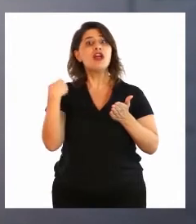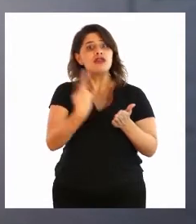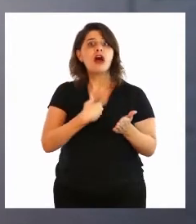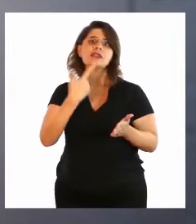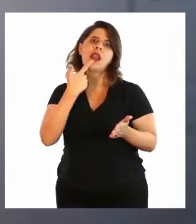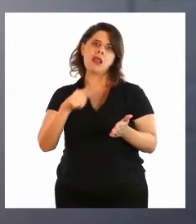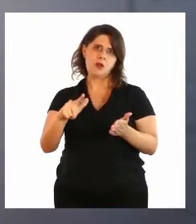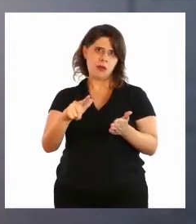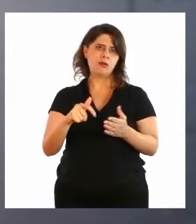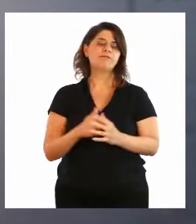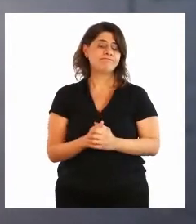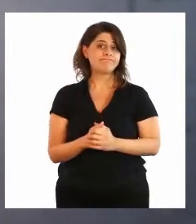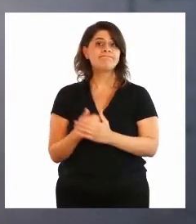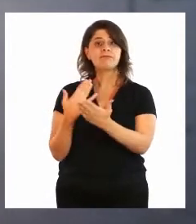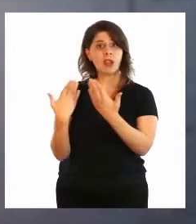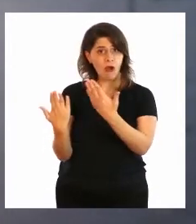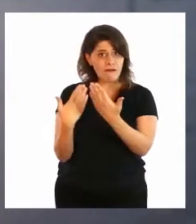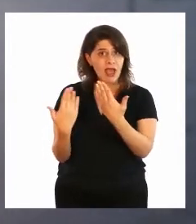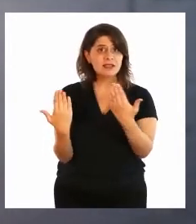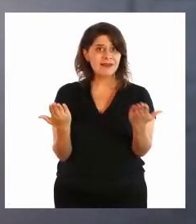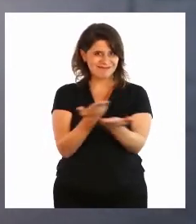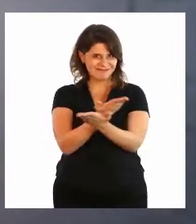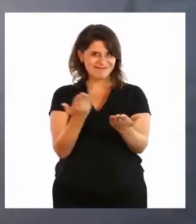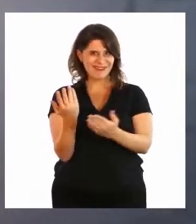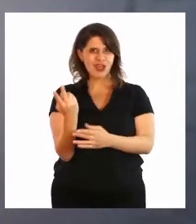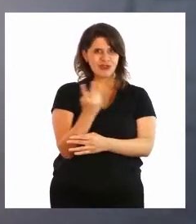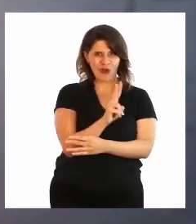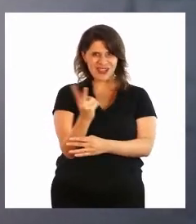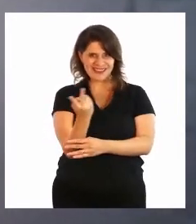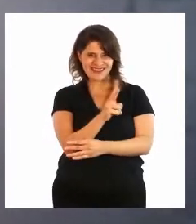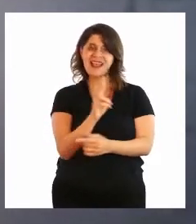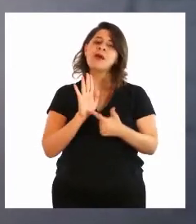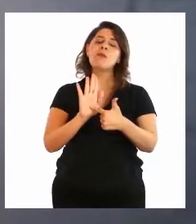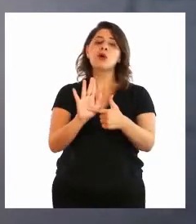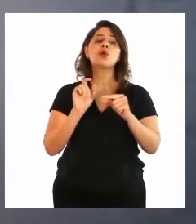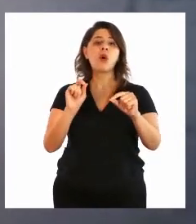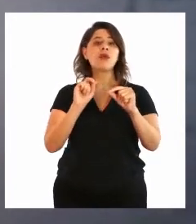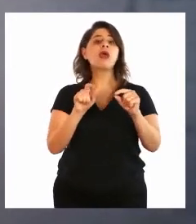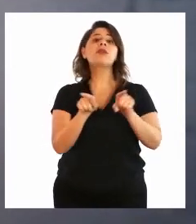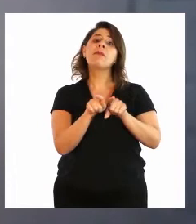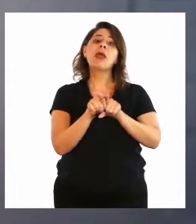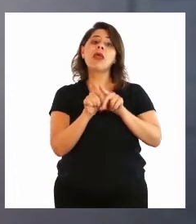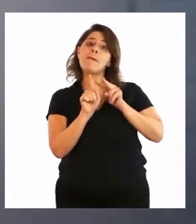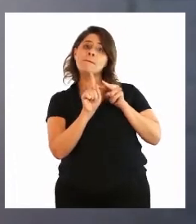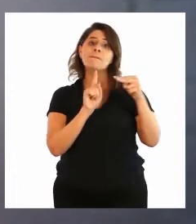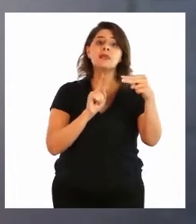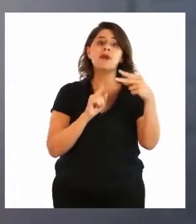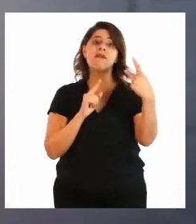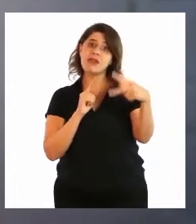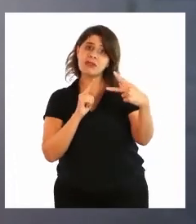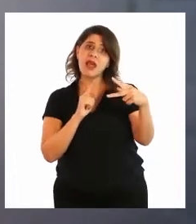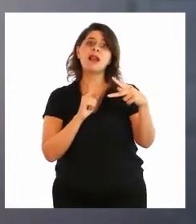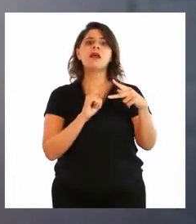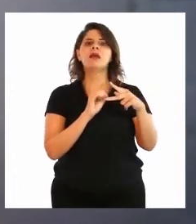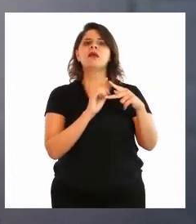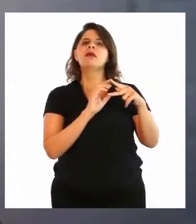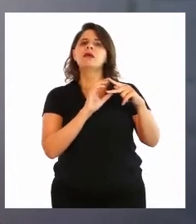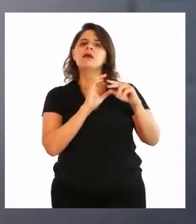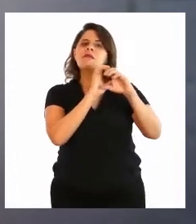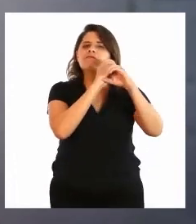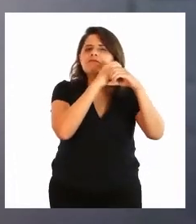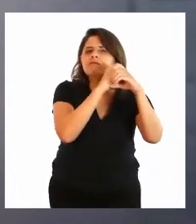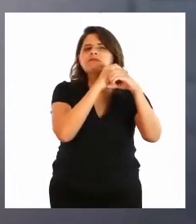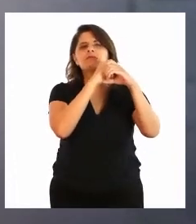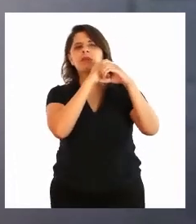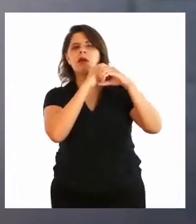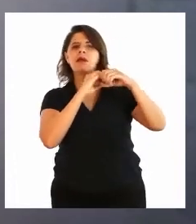mostrou para a gente como um ponto de vista científico da astronomia e um ponto de vista indígena sobre uma mesma